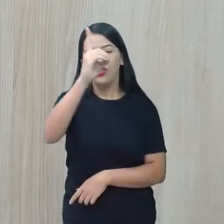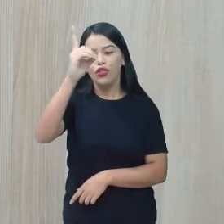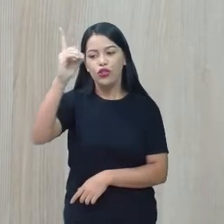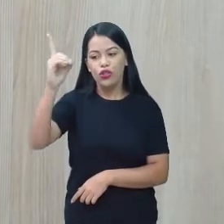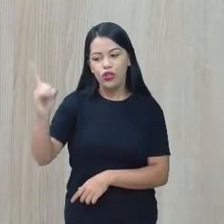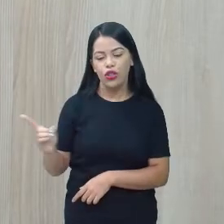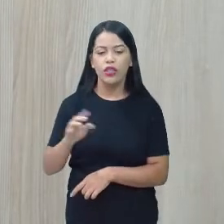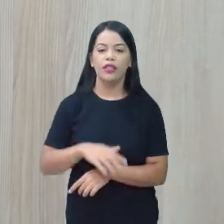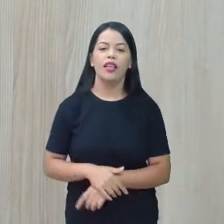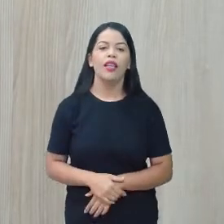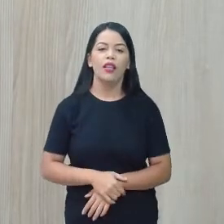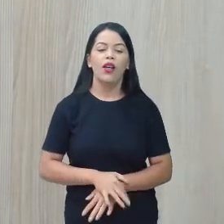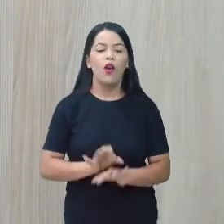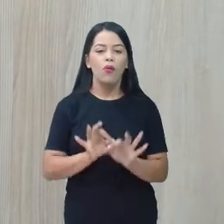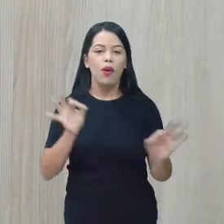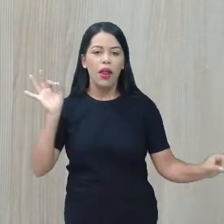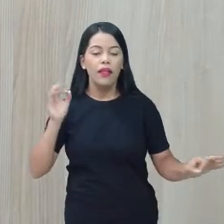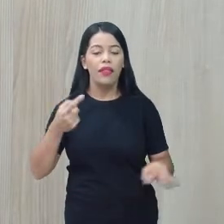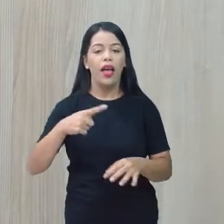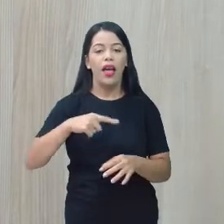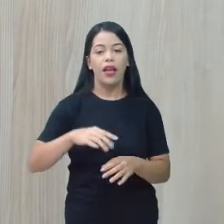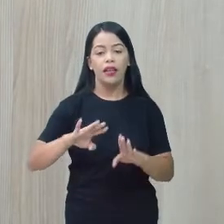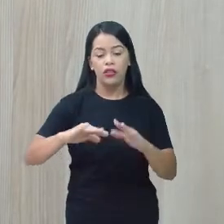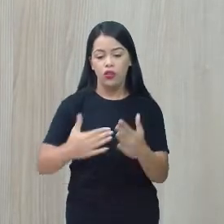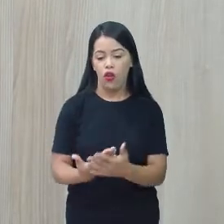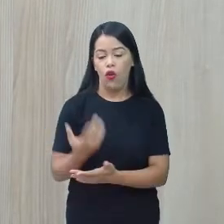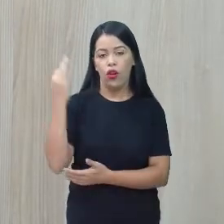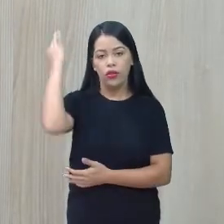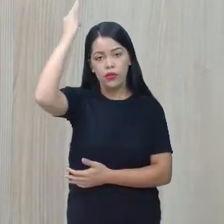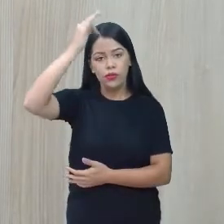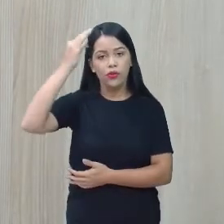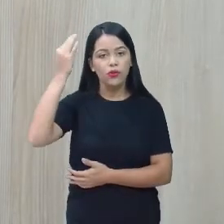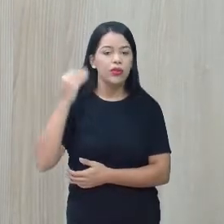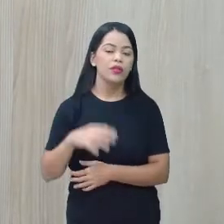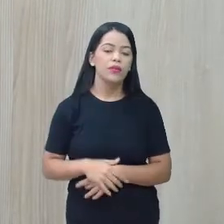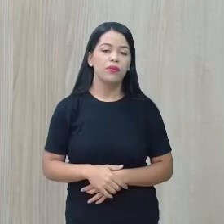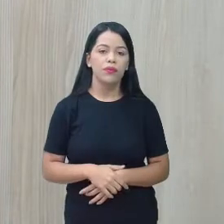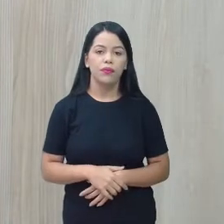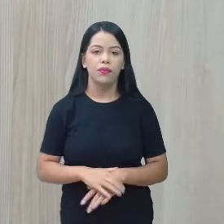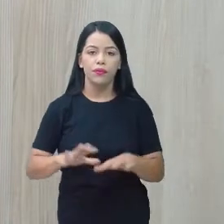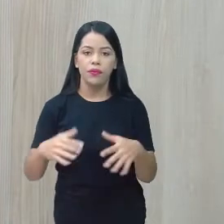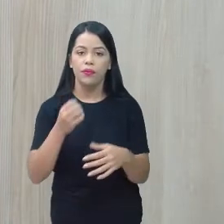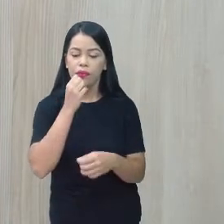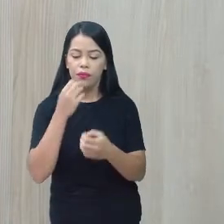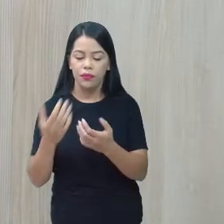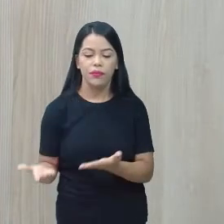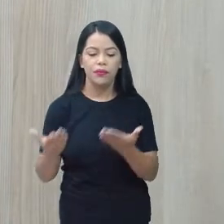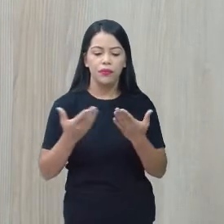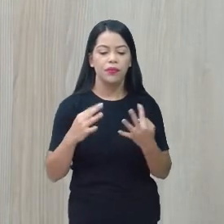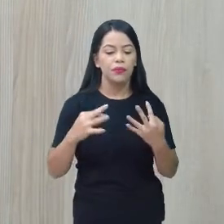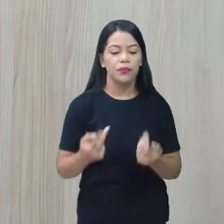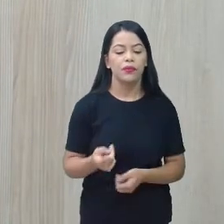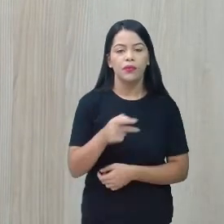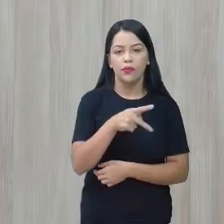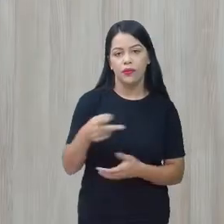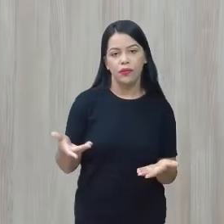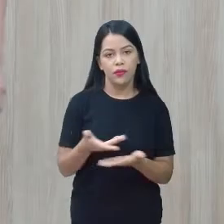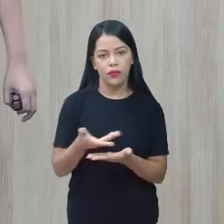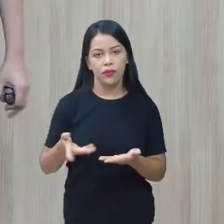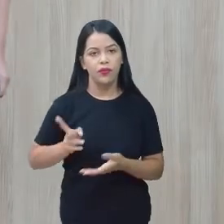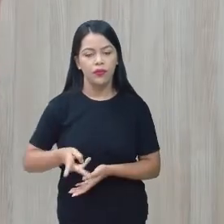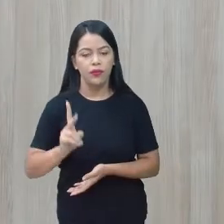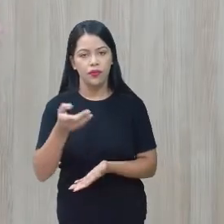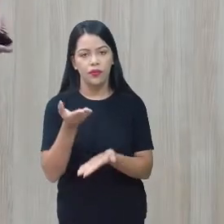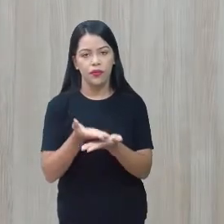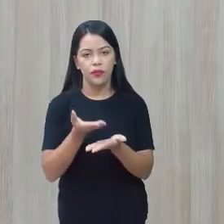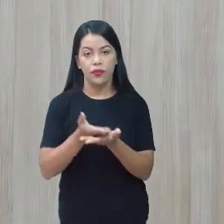Cumprido, da Escola Divino Espírito Santo. Então, sejam bem-vindos. Agora a Briane vai dar continuidade com a aula. Vamos lá,